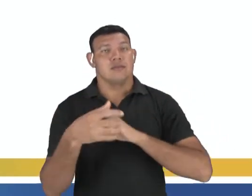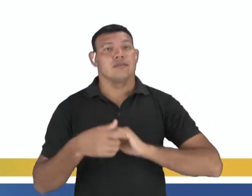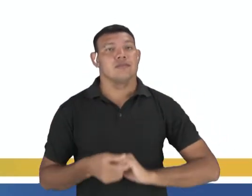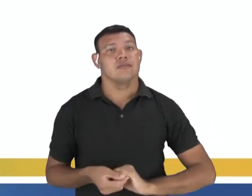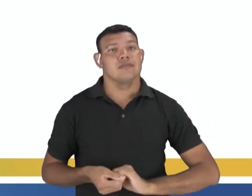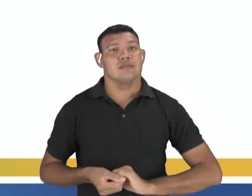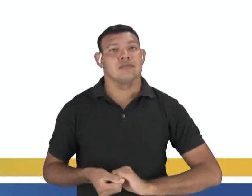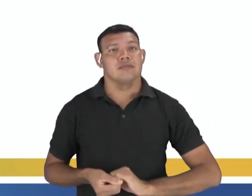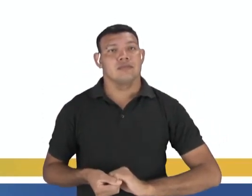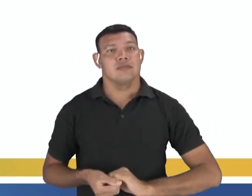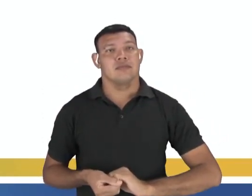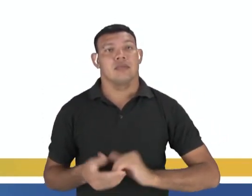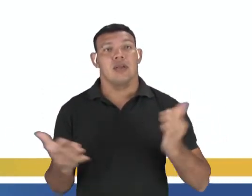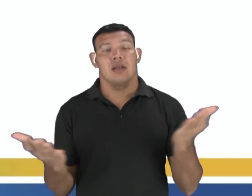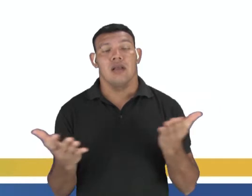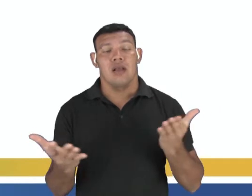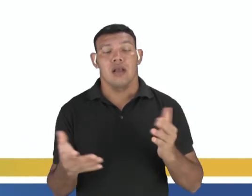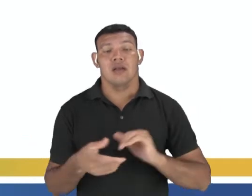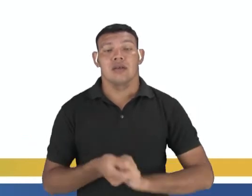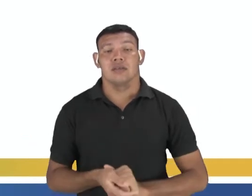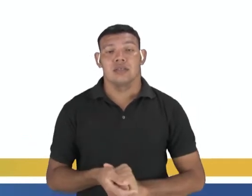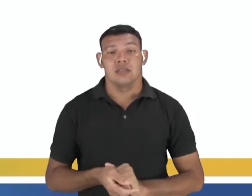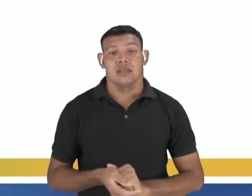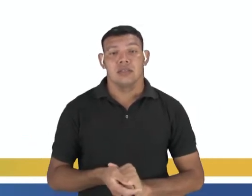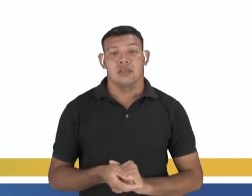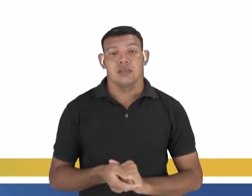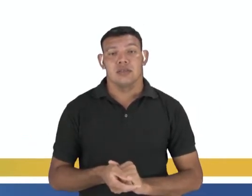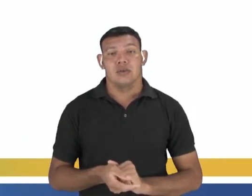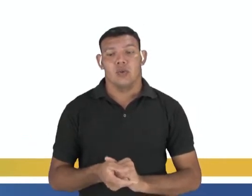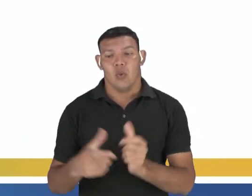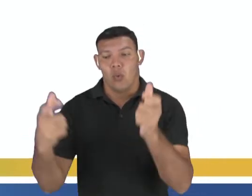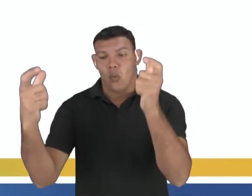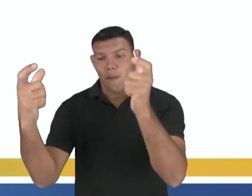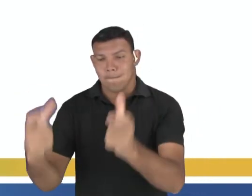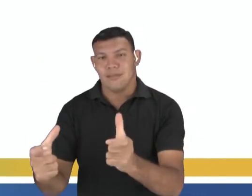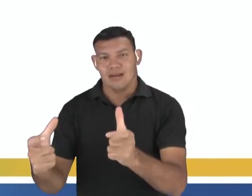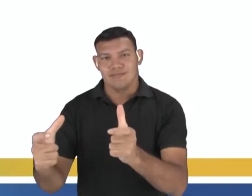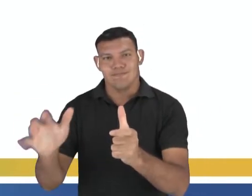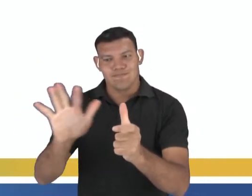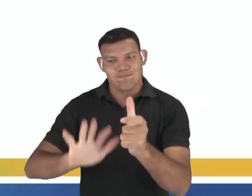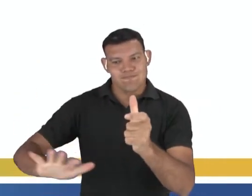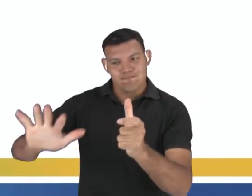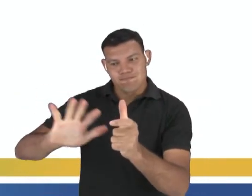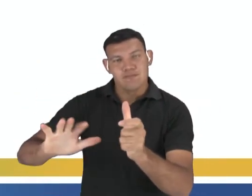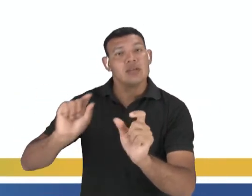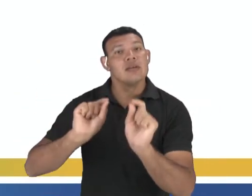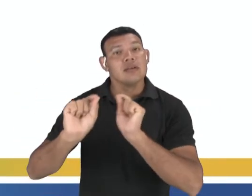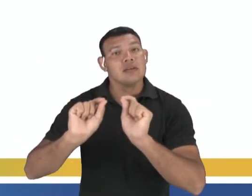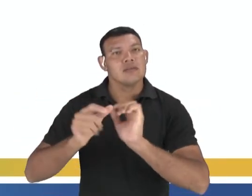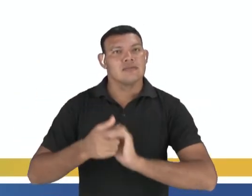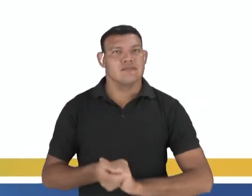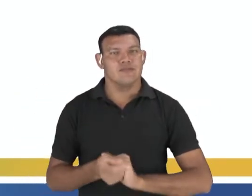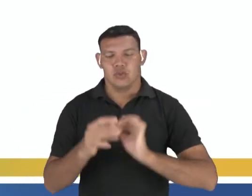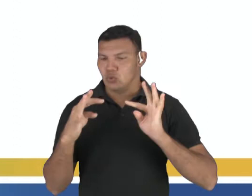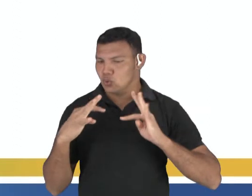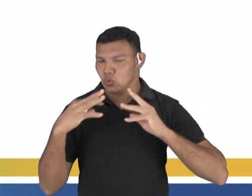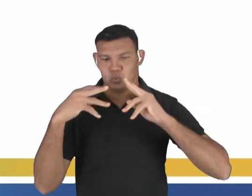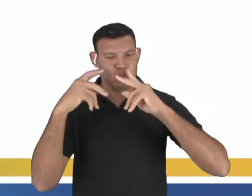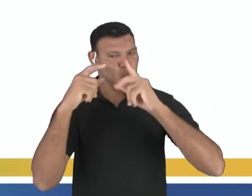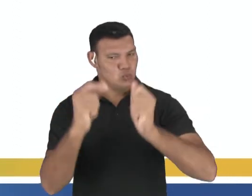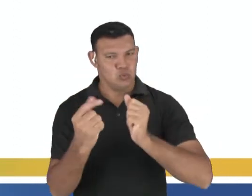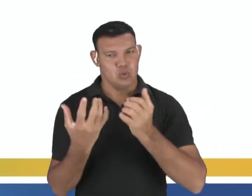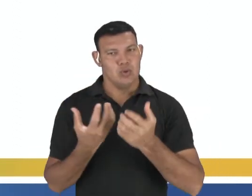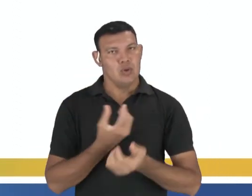elementos, certinho? Agora, quem seria o nosso espaço amostral, o nosso ômega? Seriam todos os